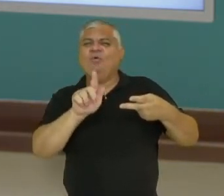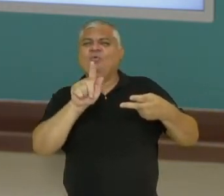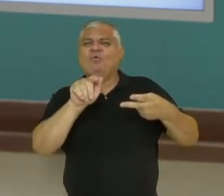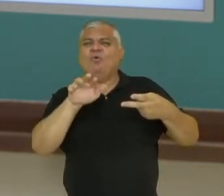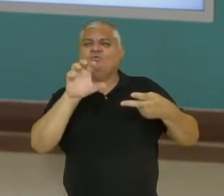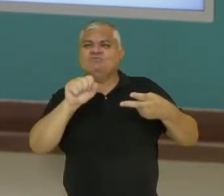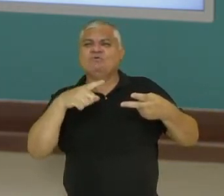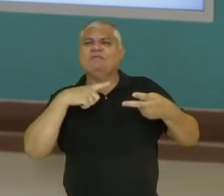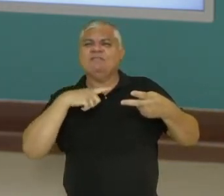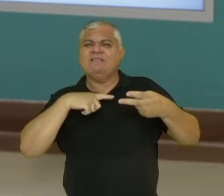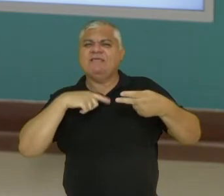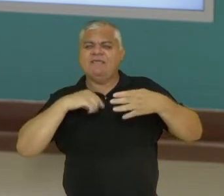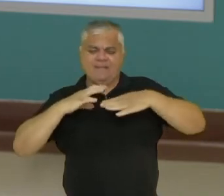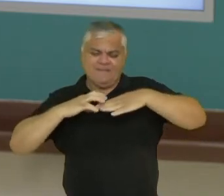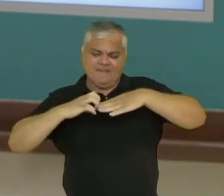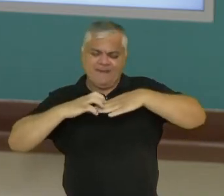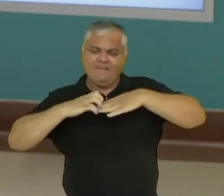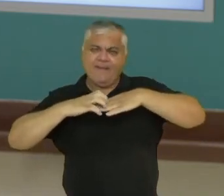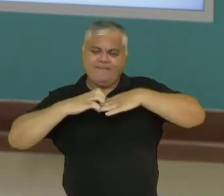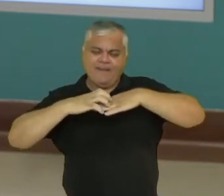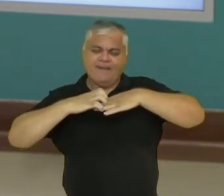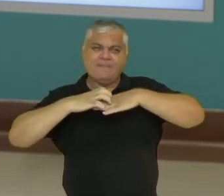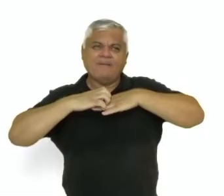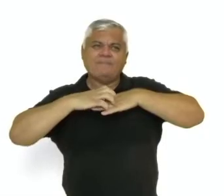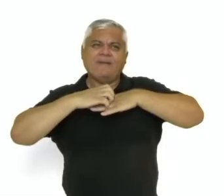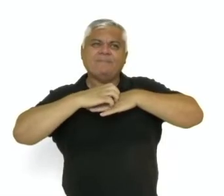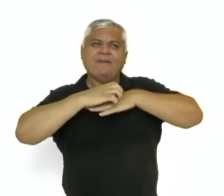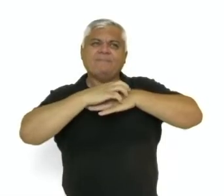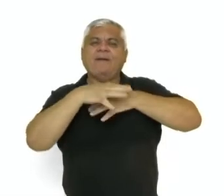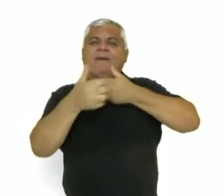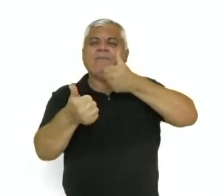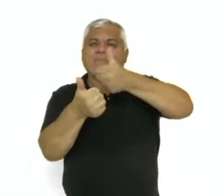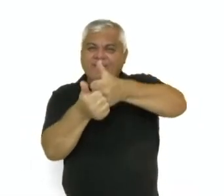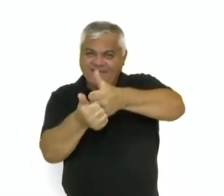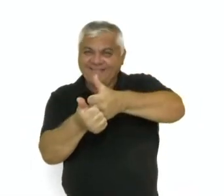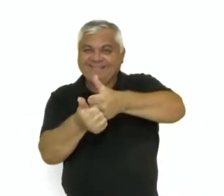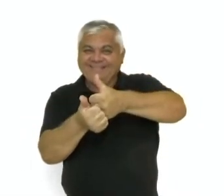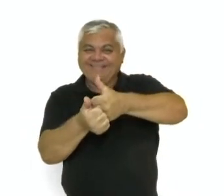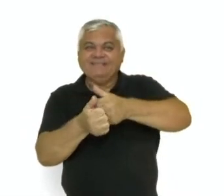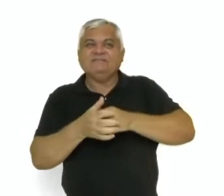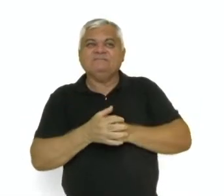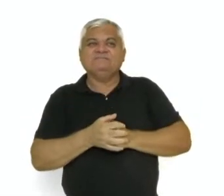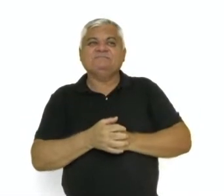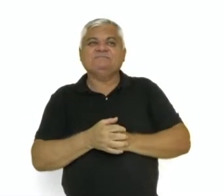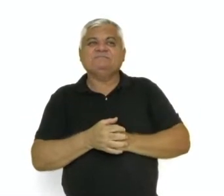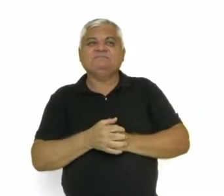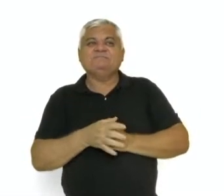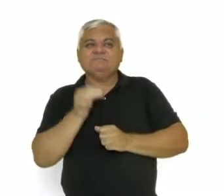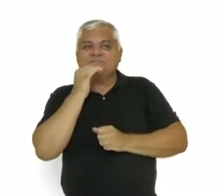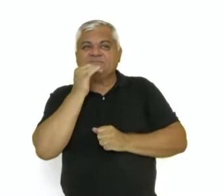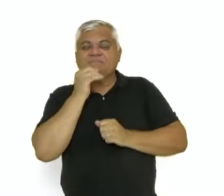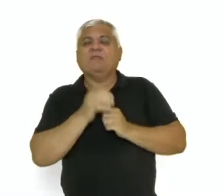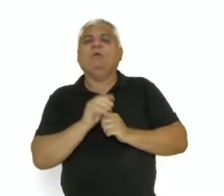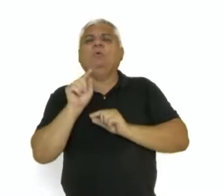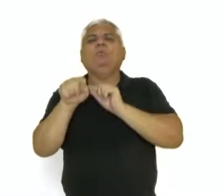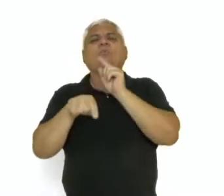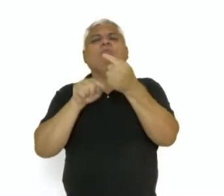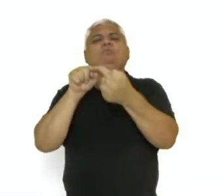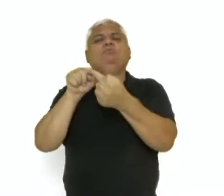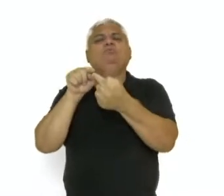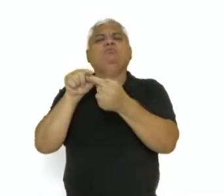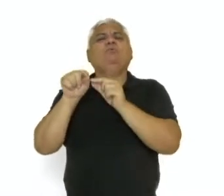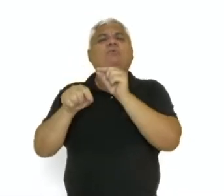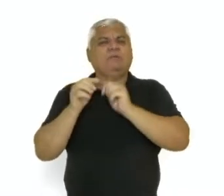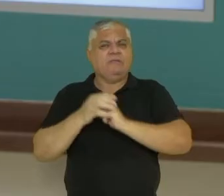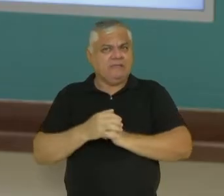dos ribossomos aderidos ali, bem próximo a ele, tá? E a função deles,